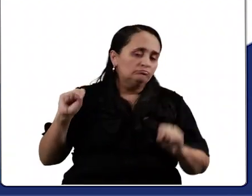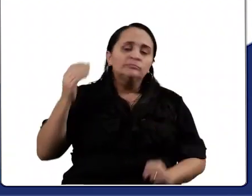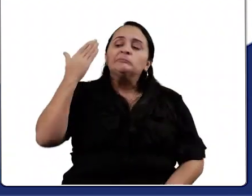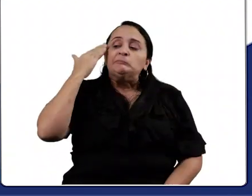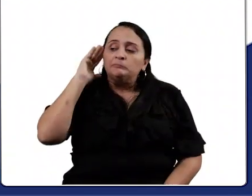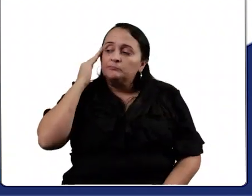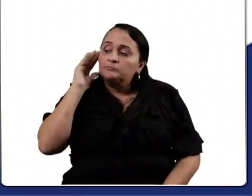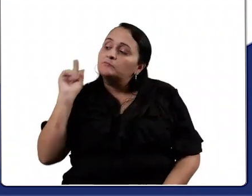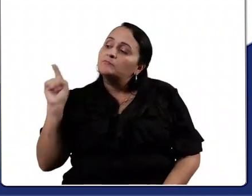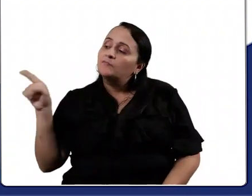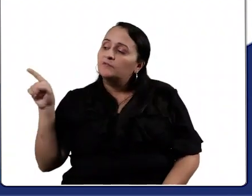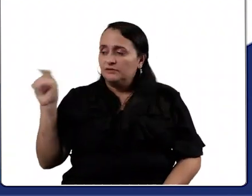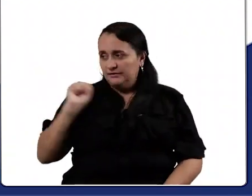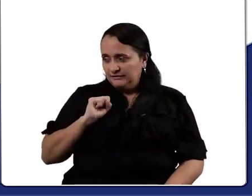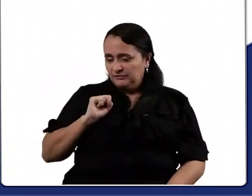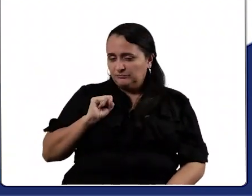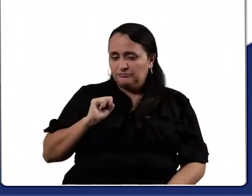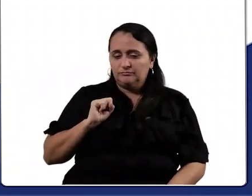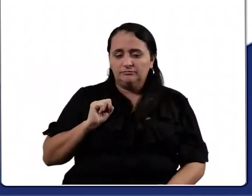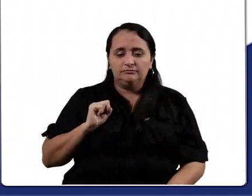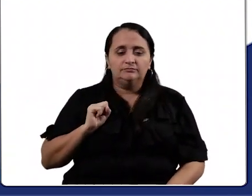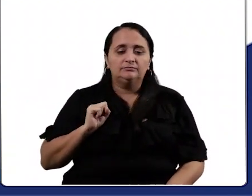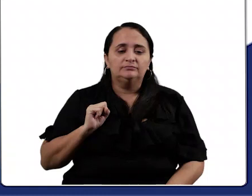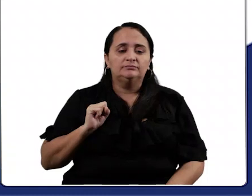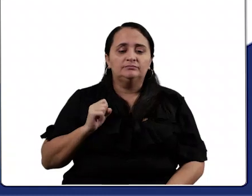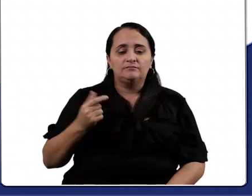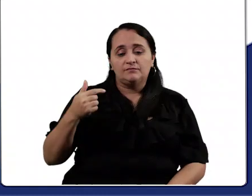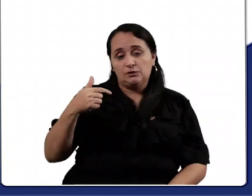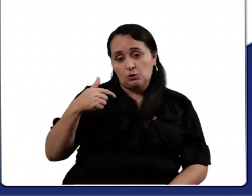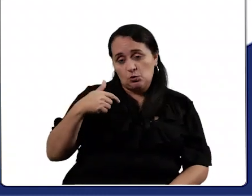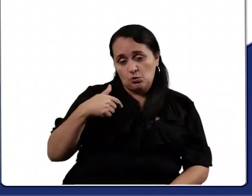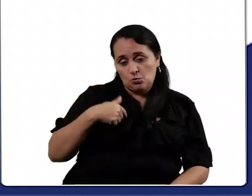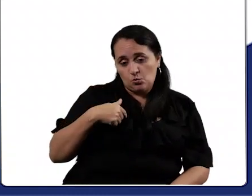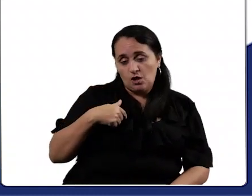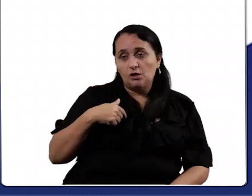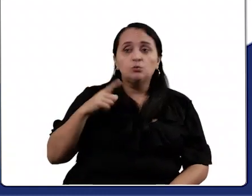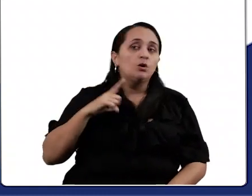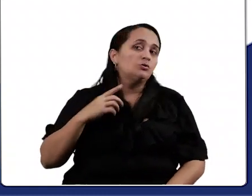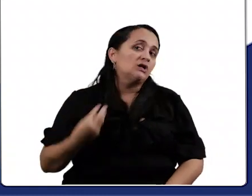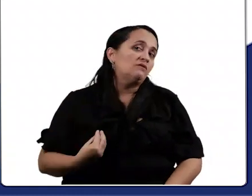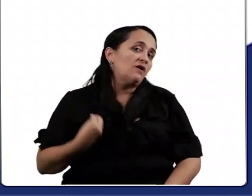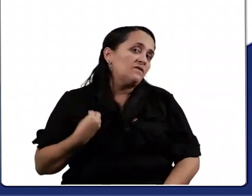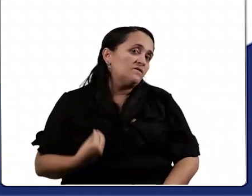você respondeu a outra quando eu estava viva